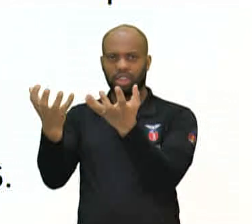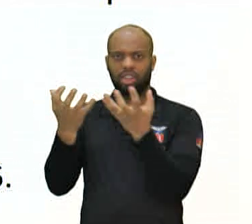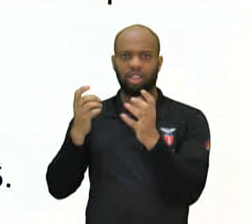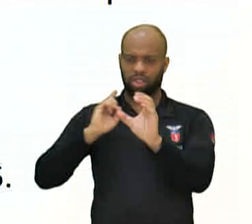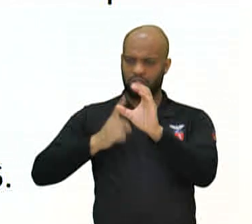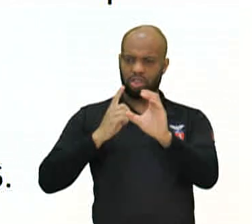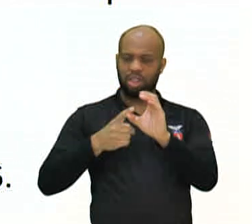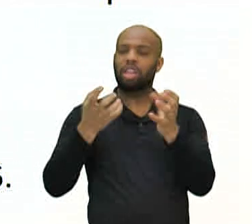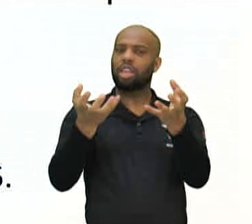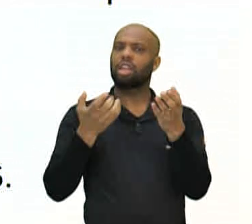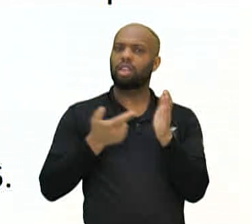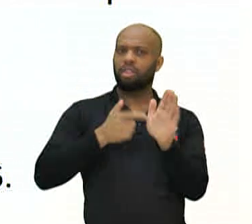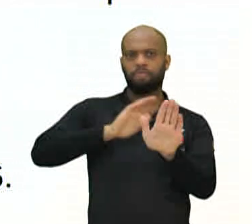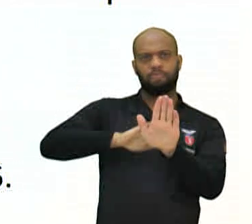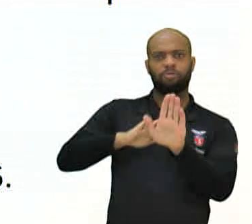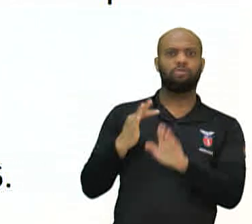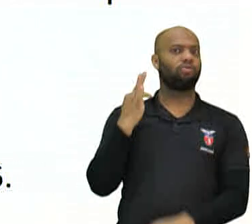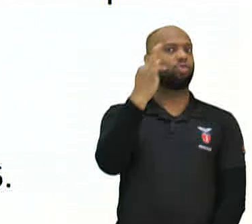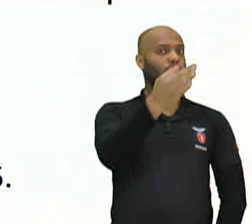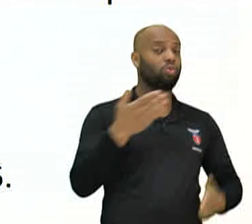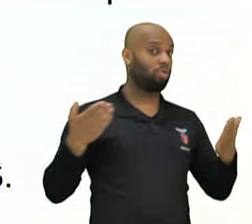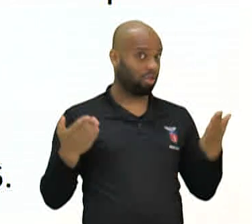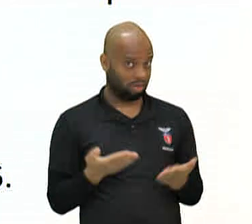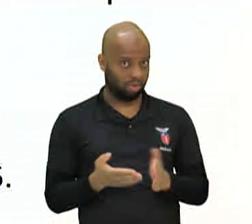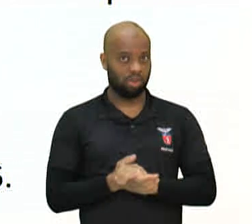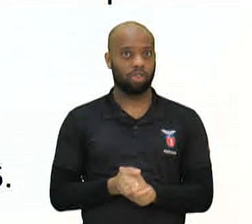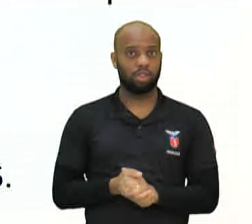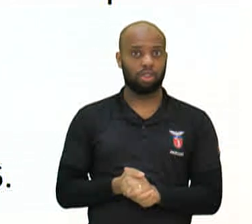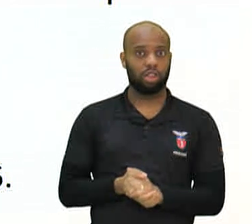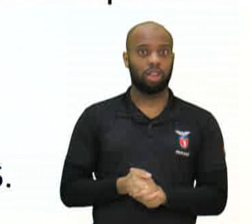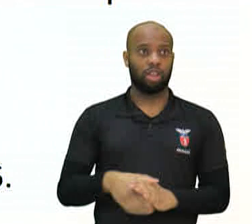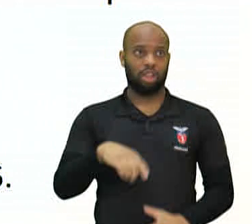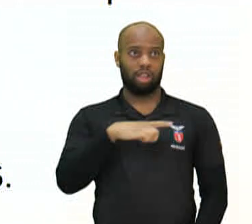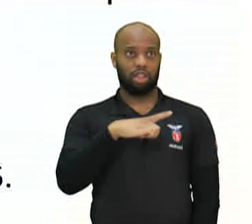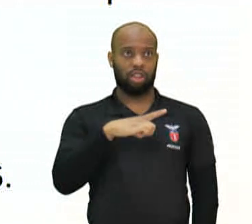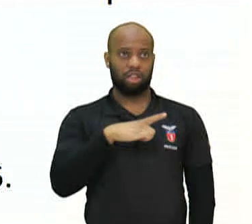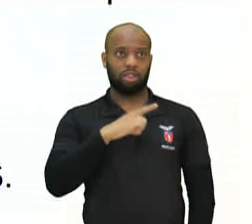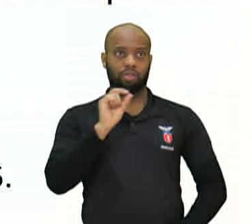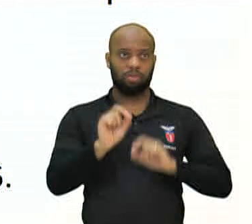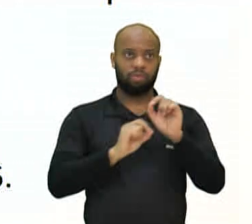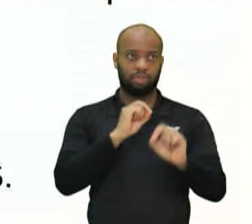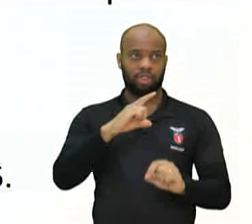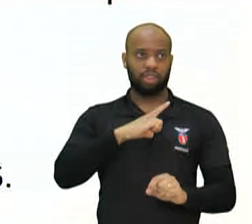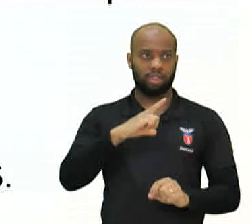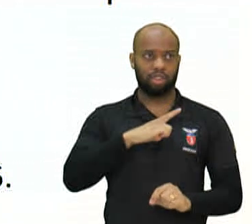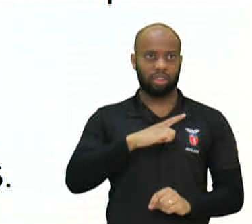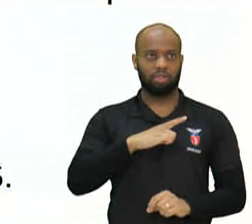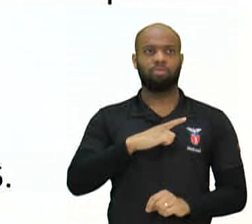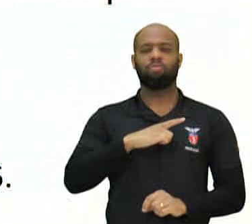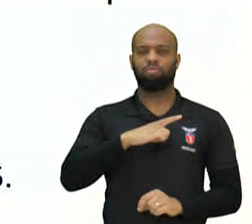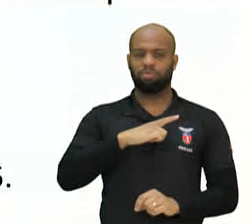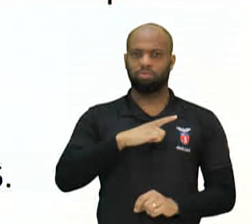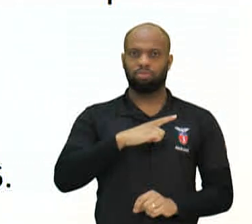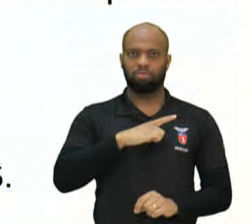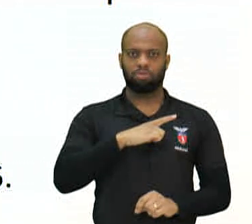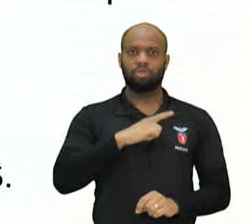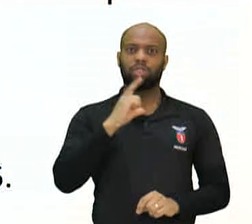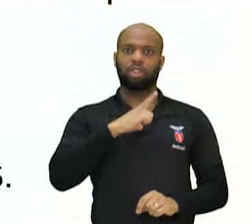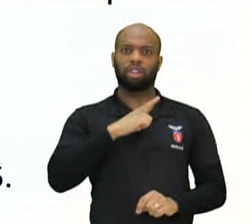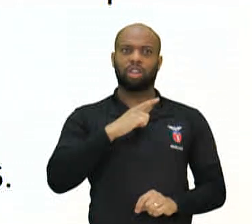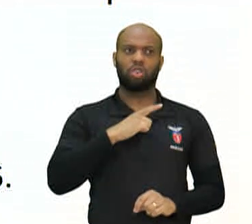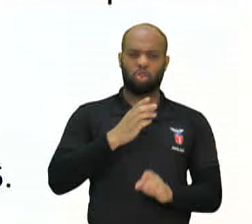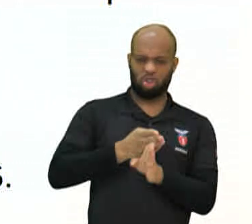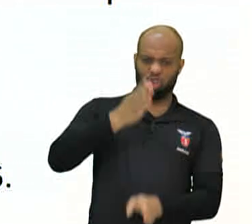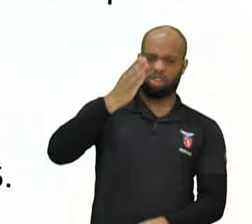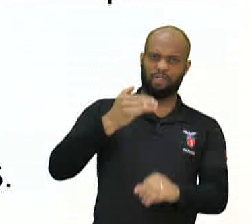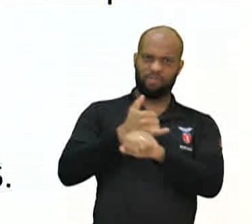internacional pretendem fazer no futuro imediato. De Stettin, no Báltico, até Trieste, no Adriático, uma cortina